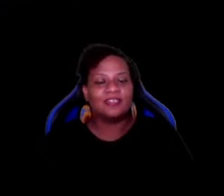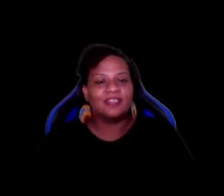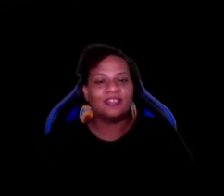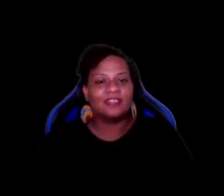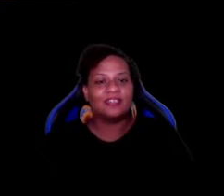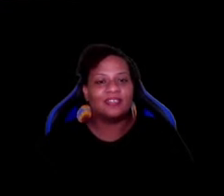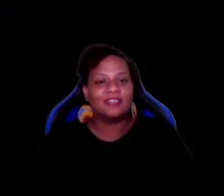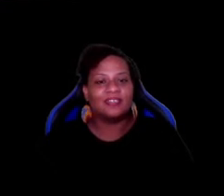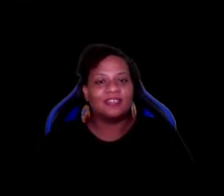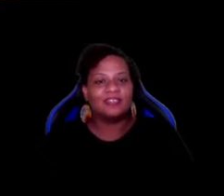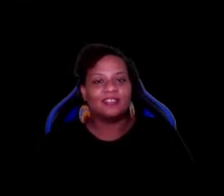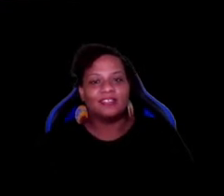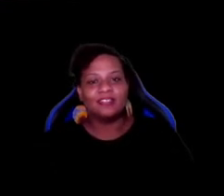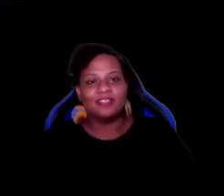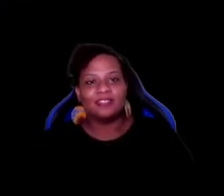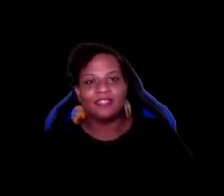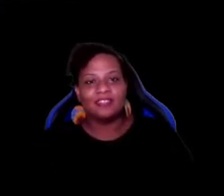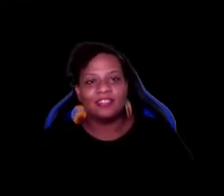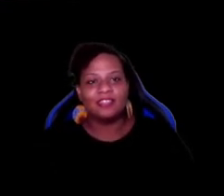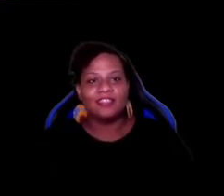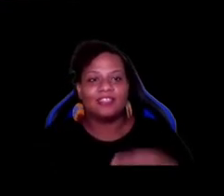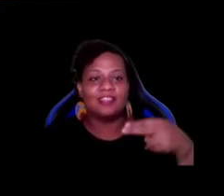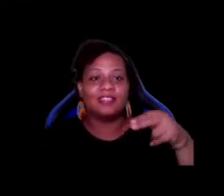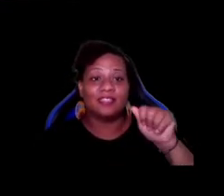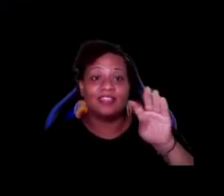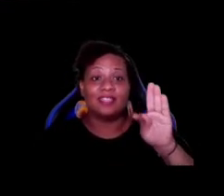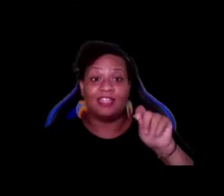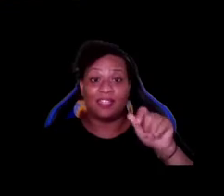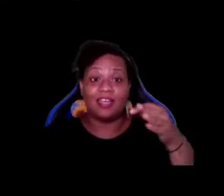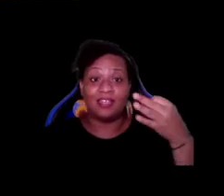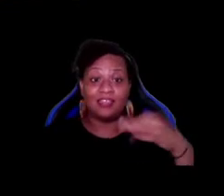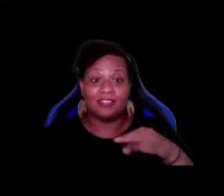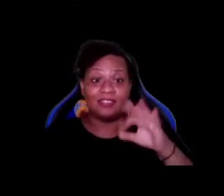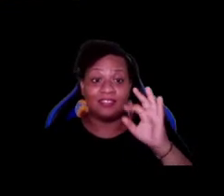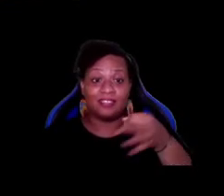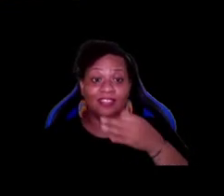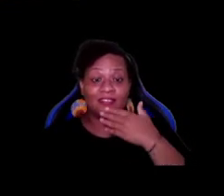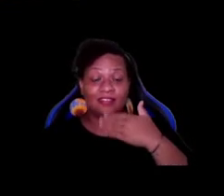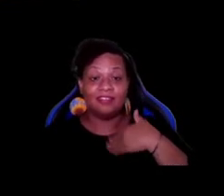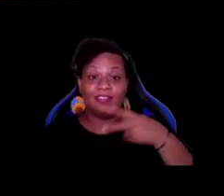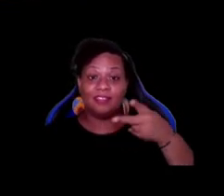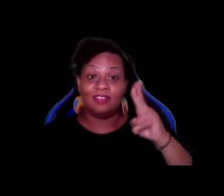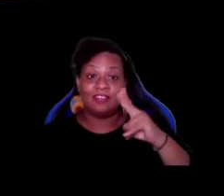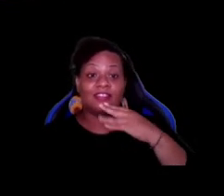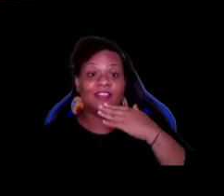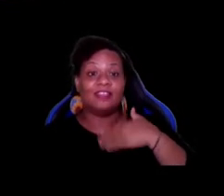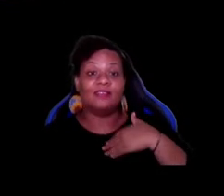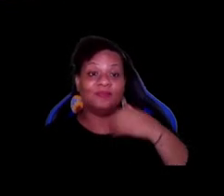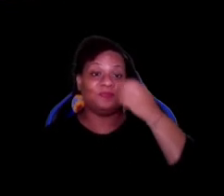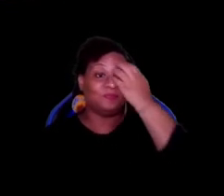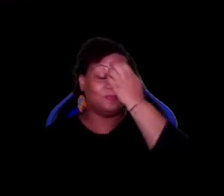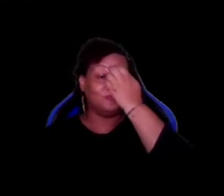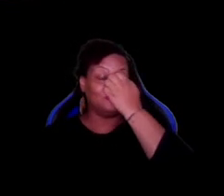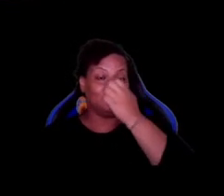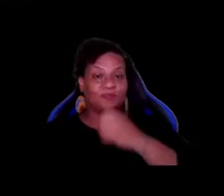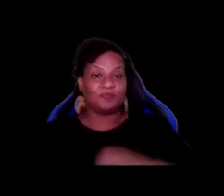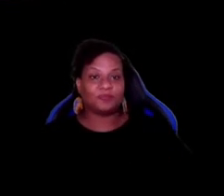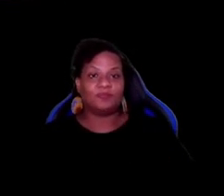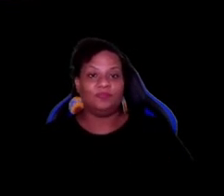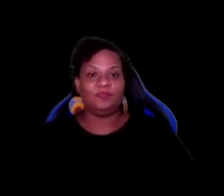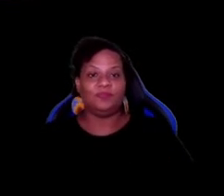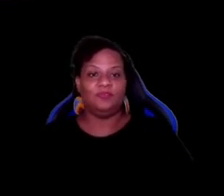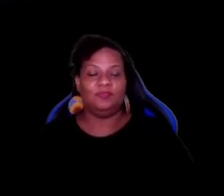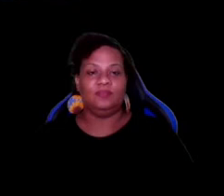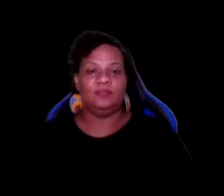eu não sei, assim. Natália Ruiz confirmou aqui que é às 14. Oi? Natália Ruiz